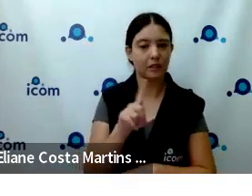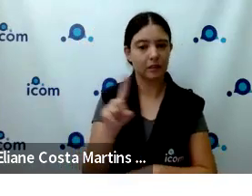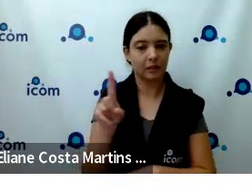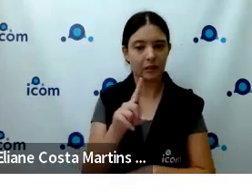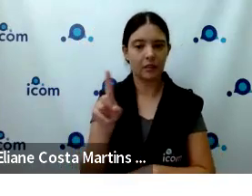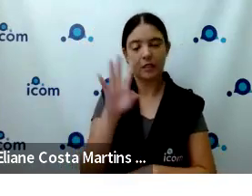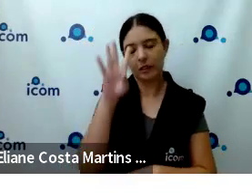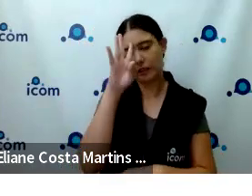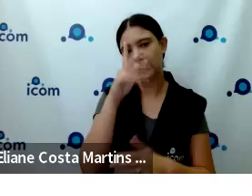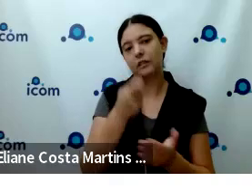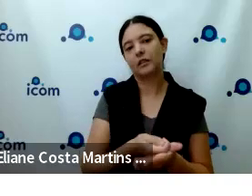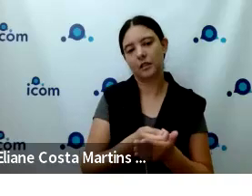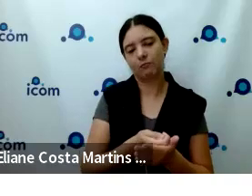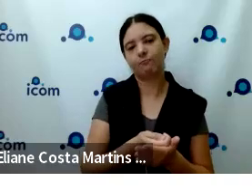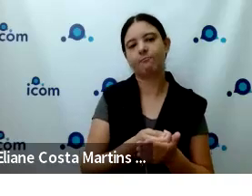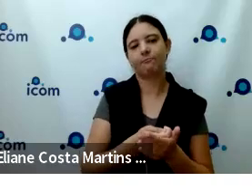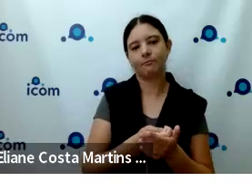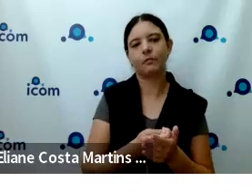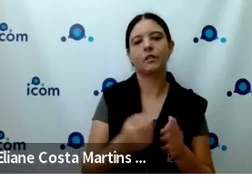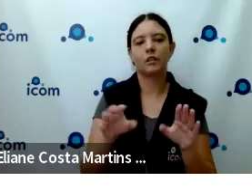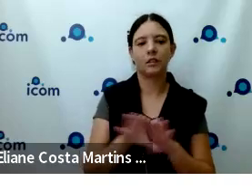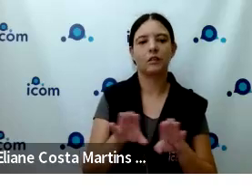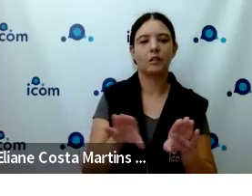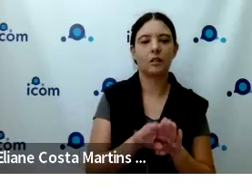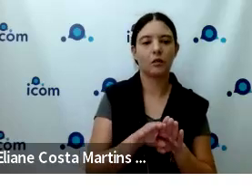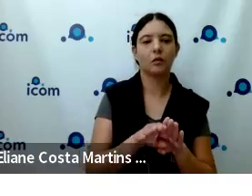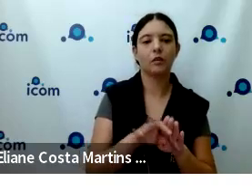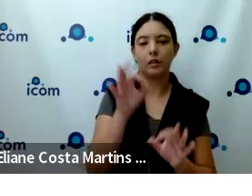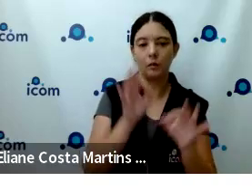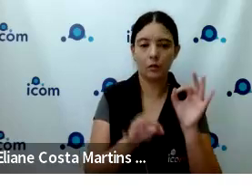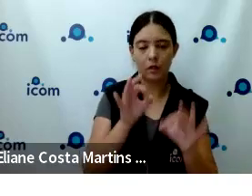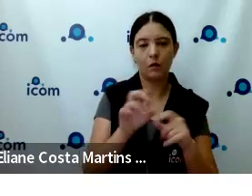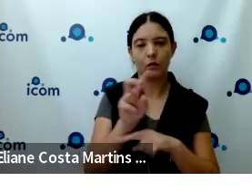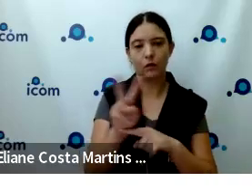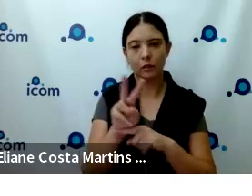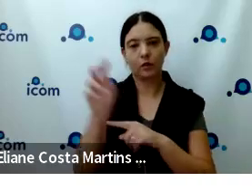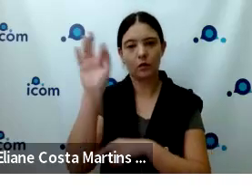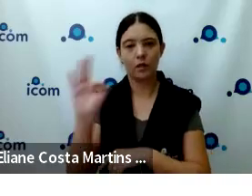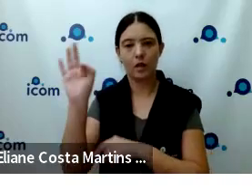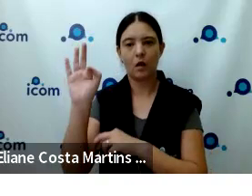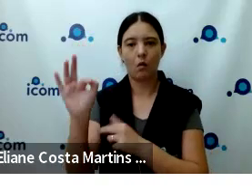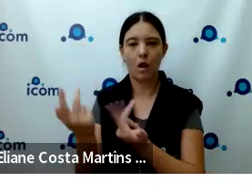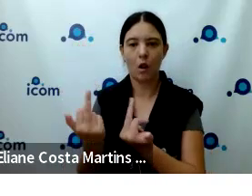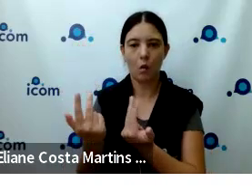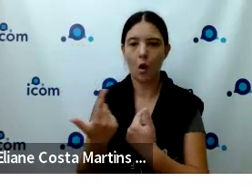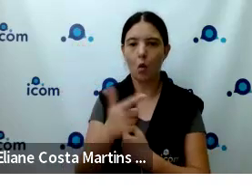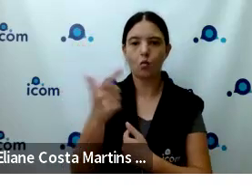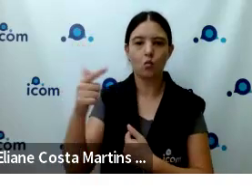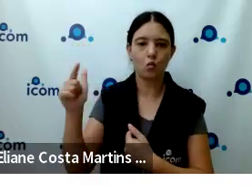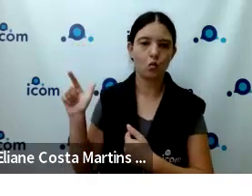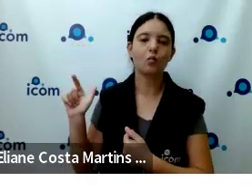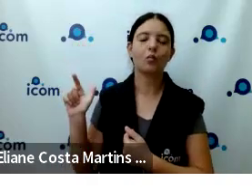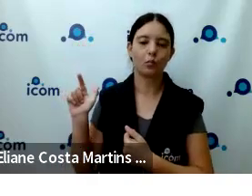esta decisão do Tribunal Fiscal Federal a todos os casos semelhantes.